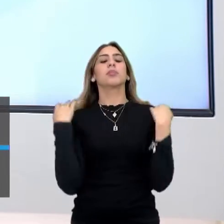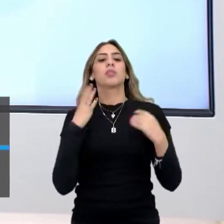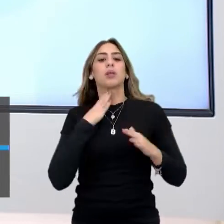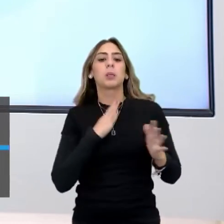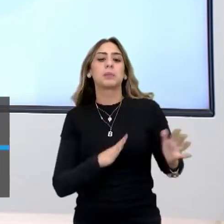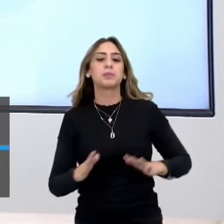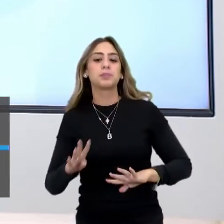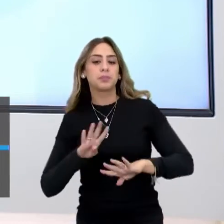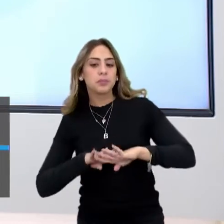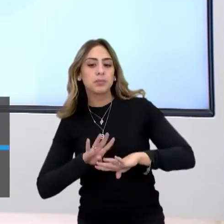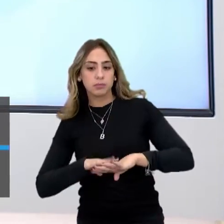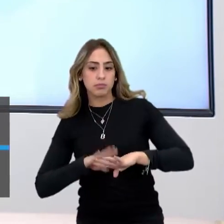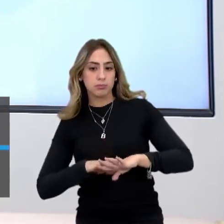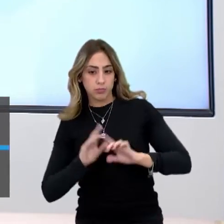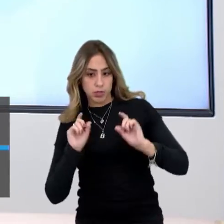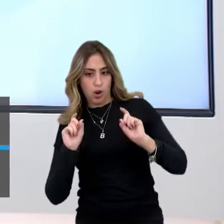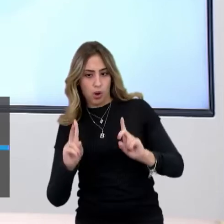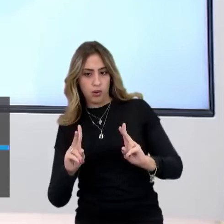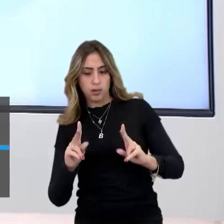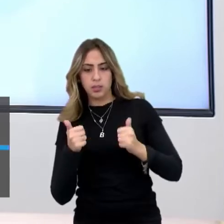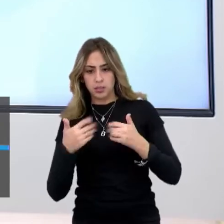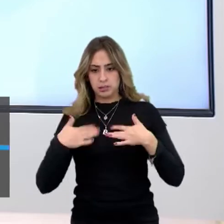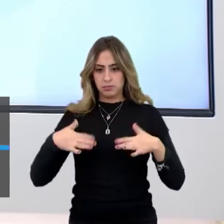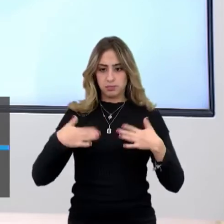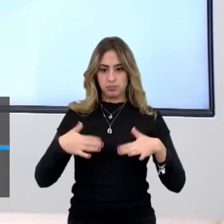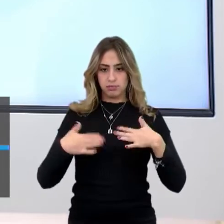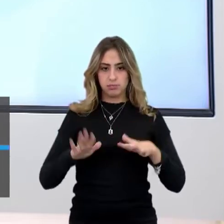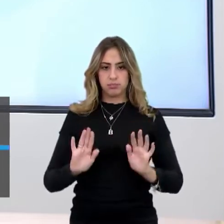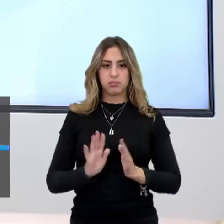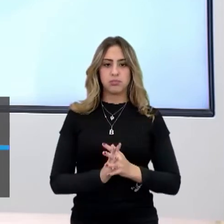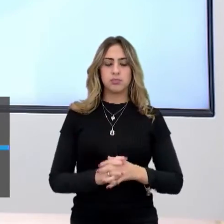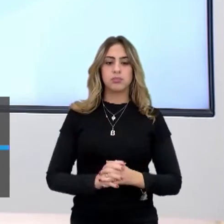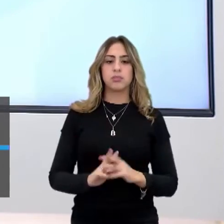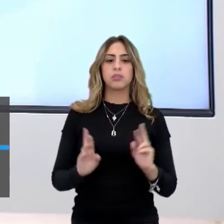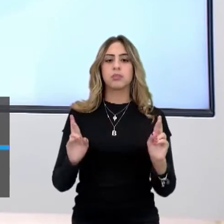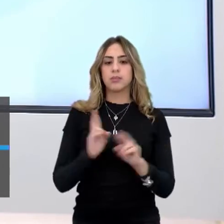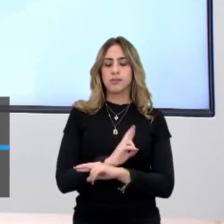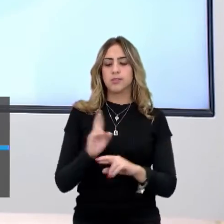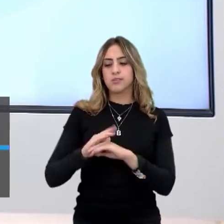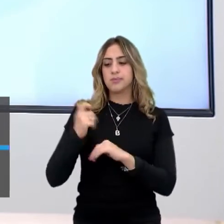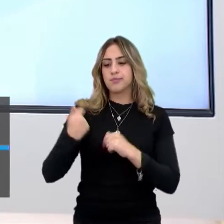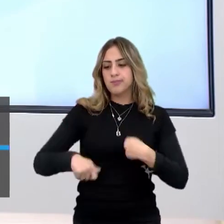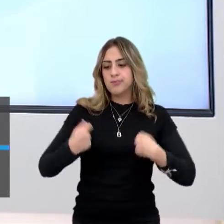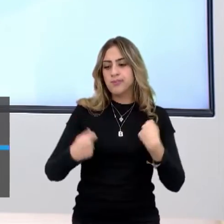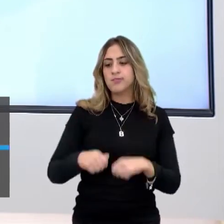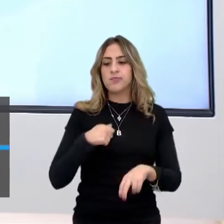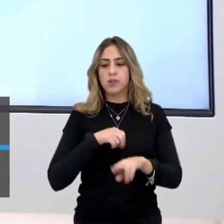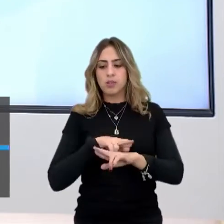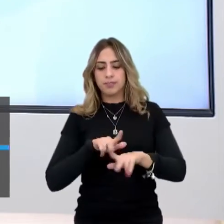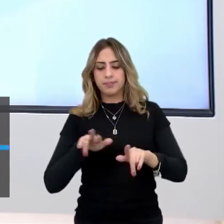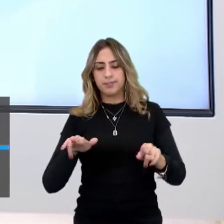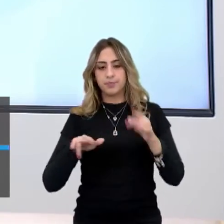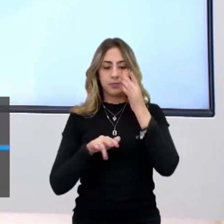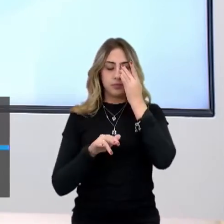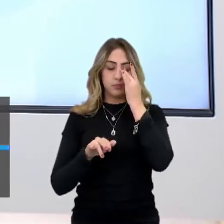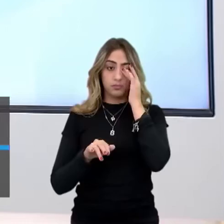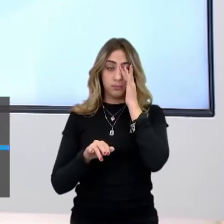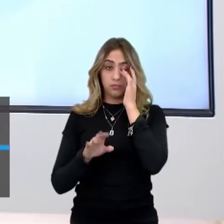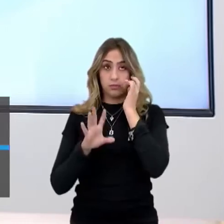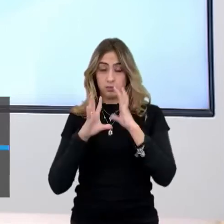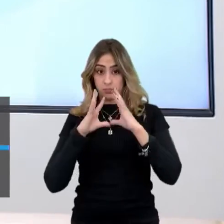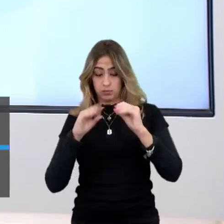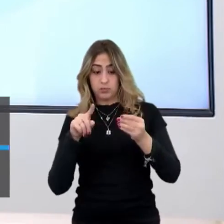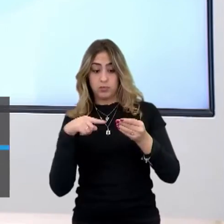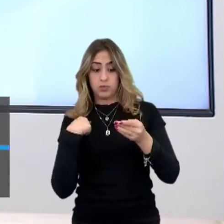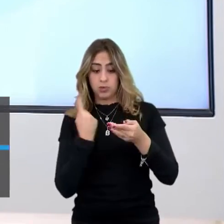função matemática. Tudo bem? Então veja, a gente está falando de quê? Relação de dependência, relação de variáveis, então, né, tudo isso